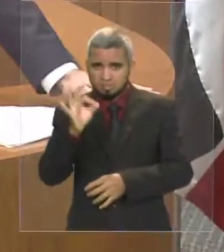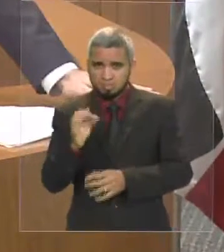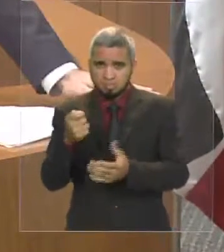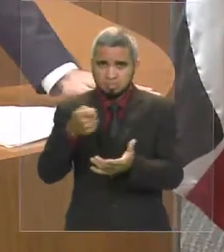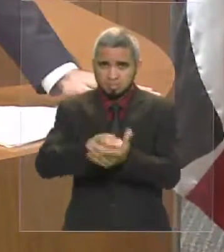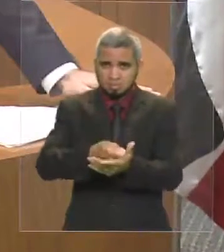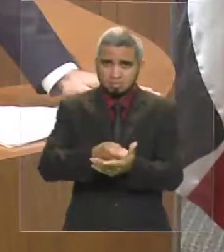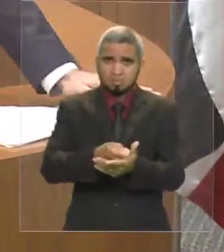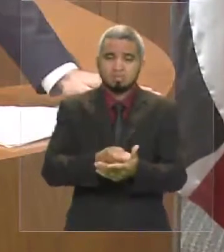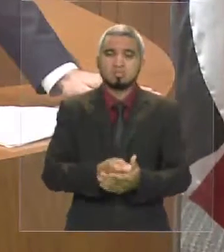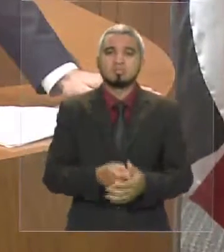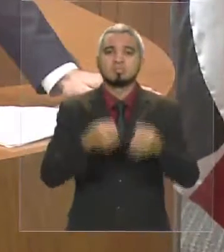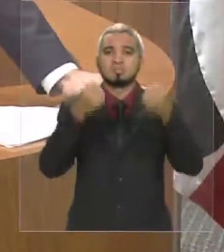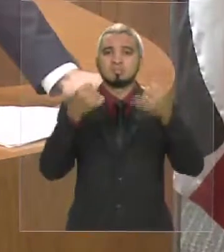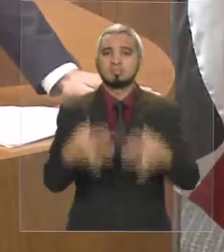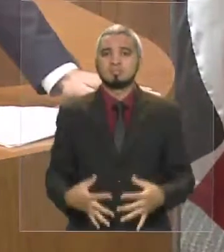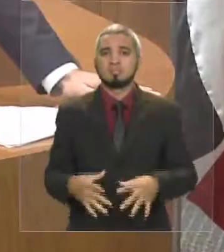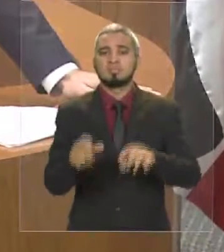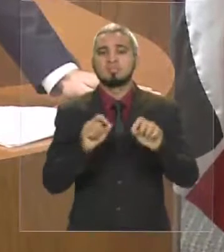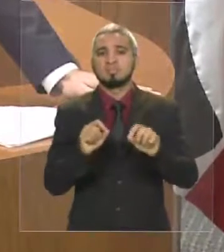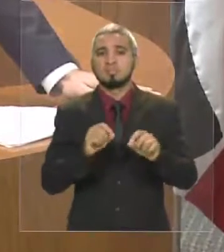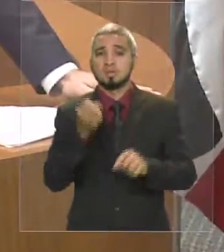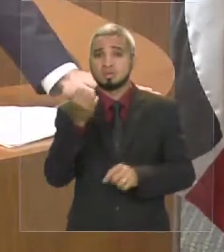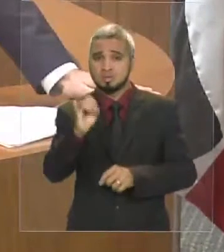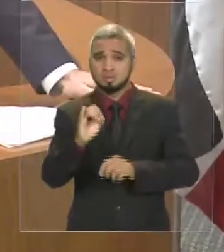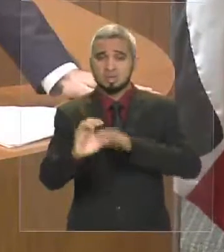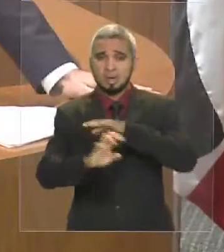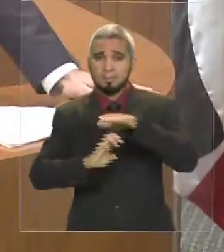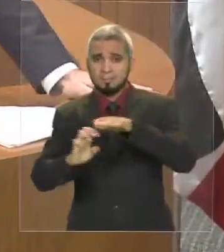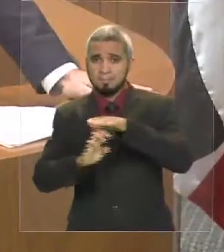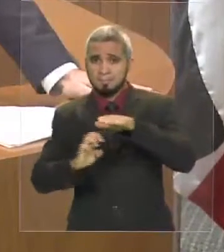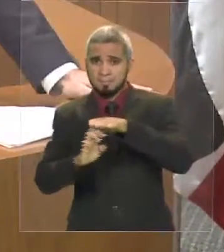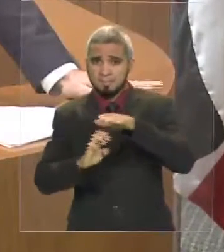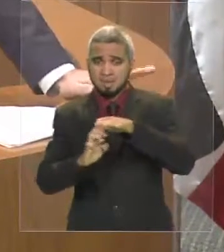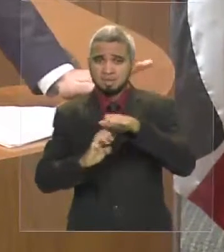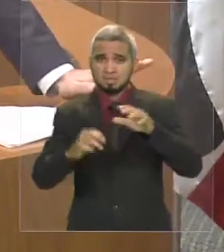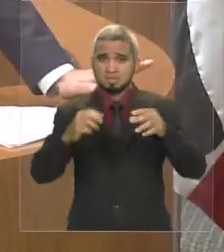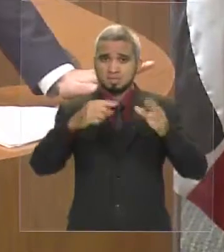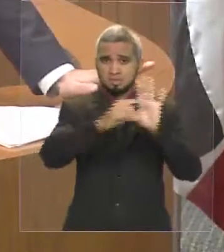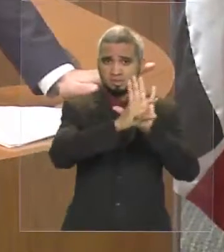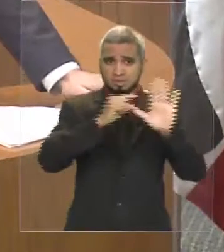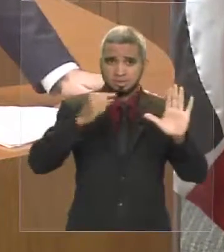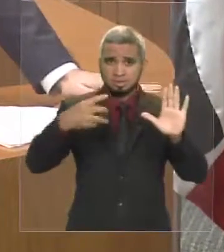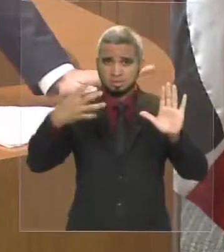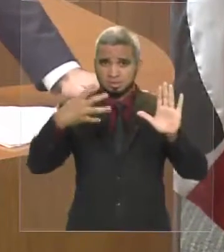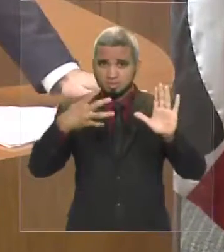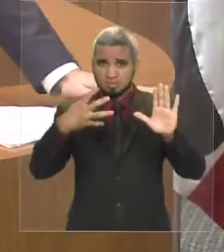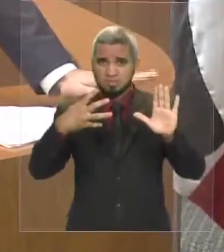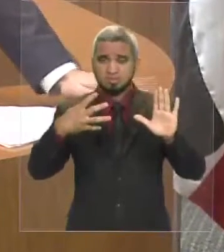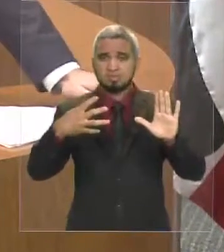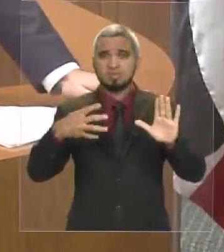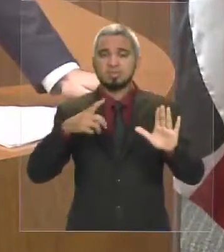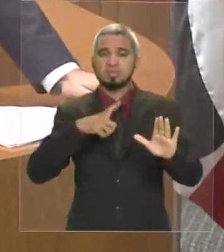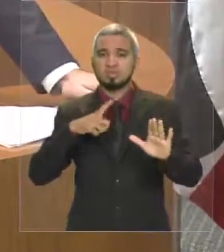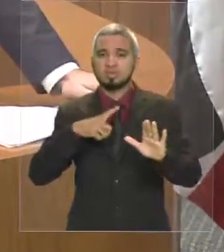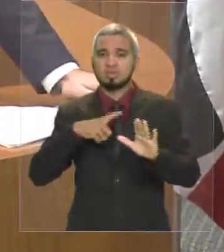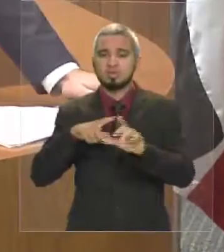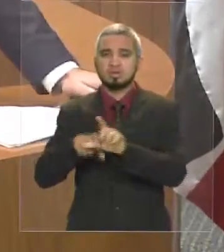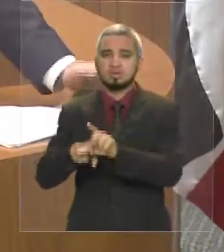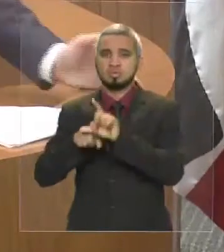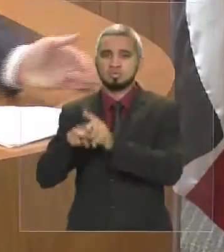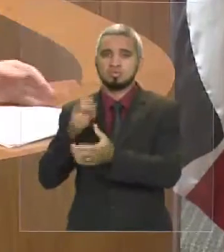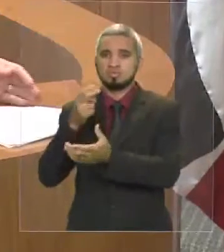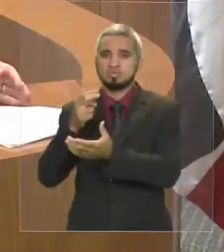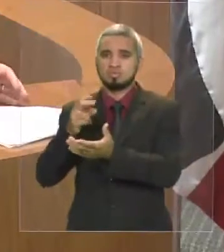concedido credenciamento para o contribuinte que, inciso 4º, com inscrição em dívida ativa. E